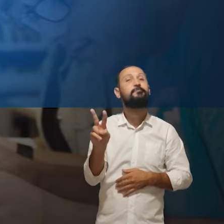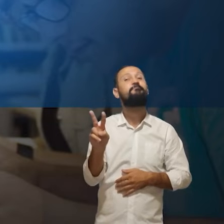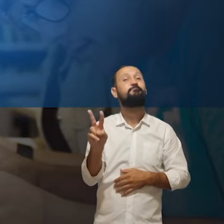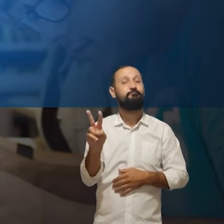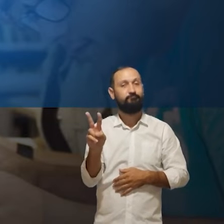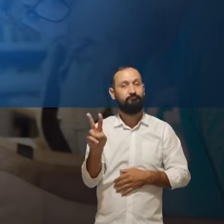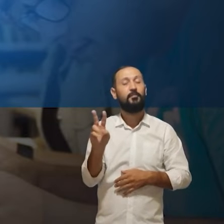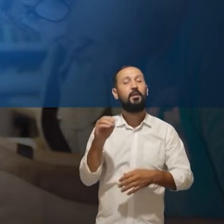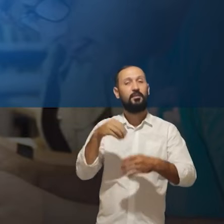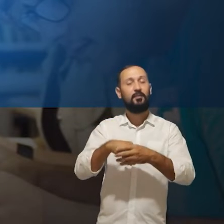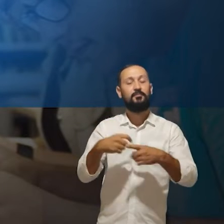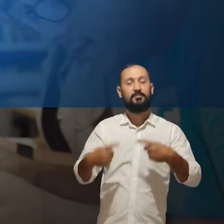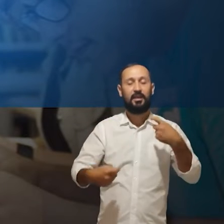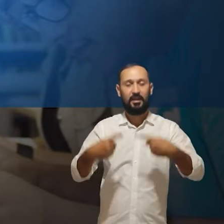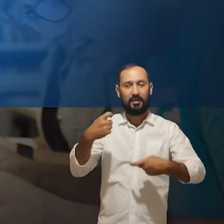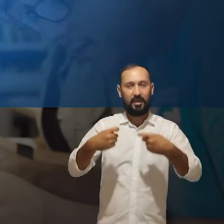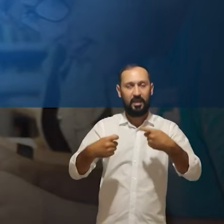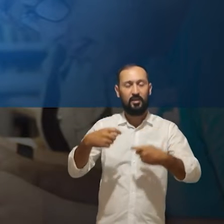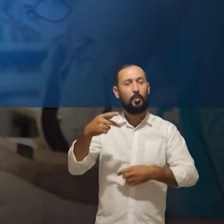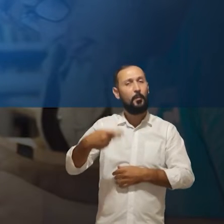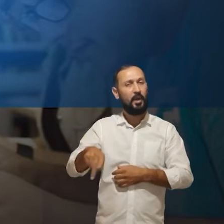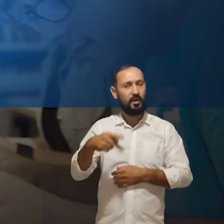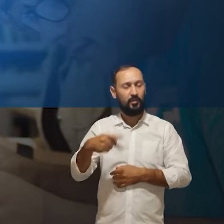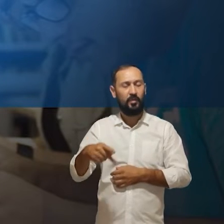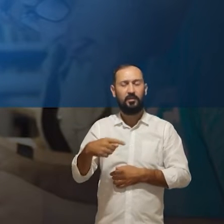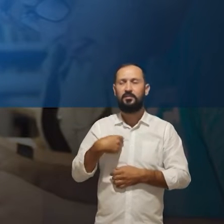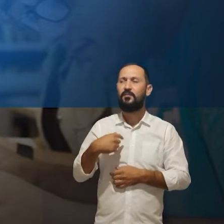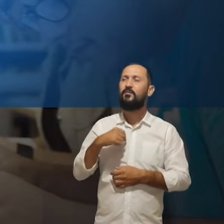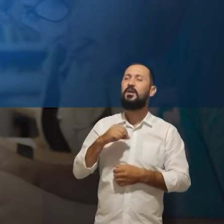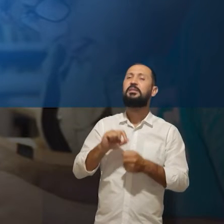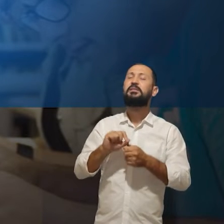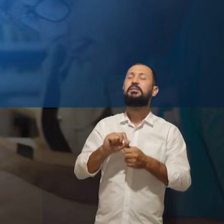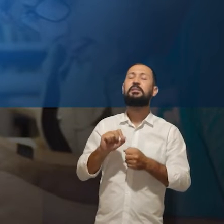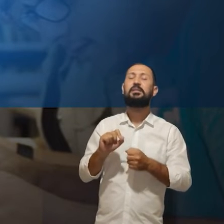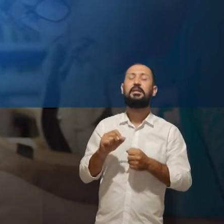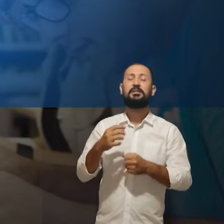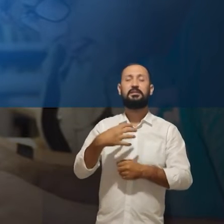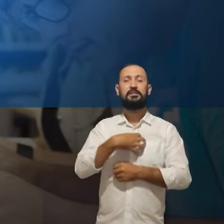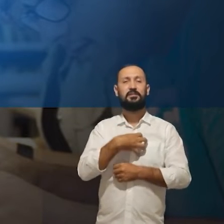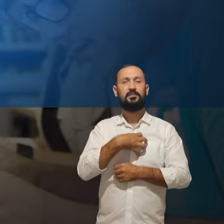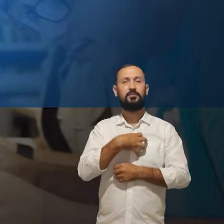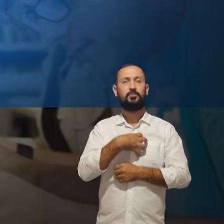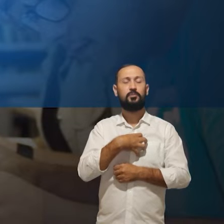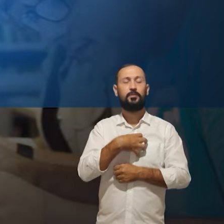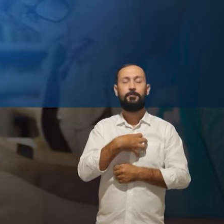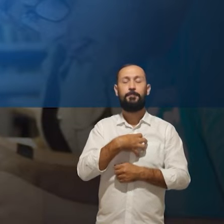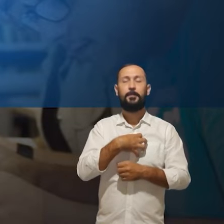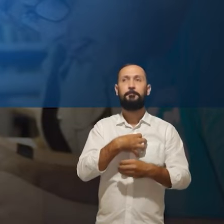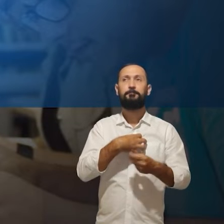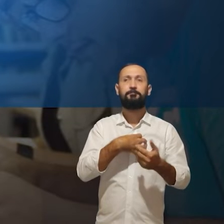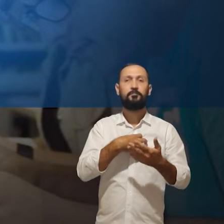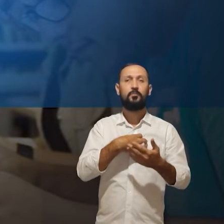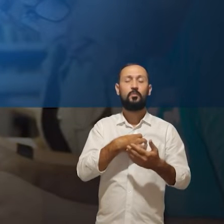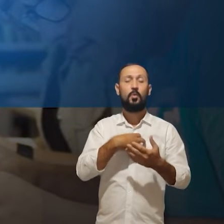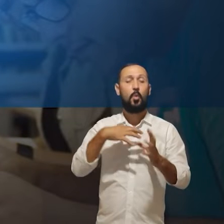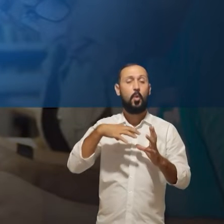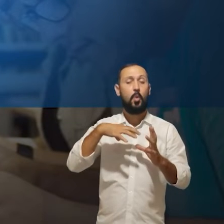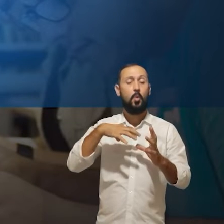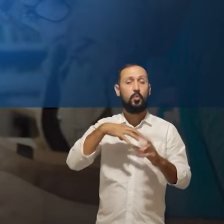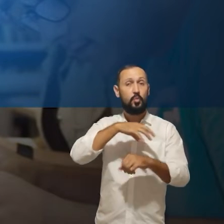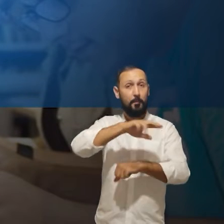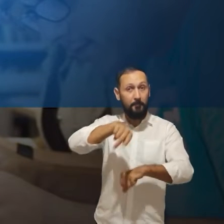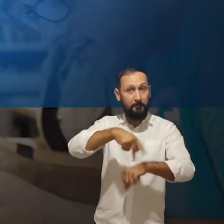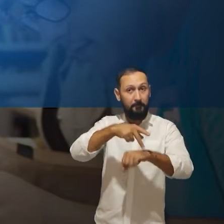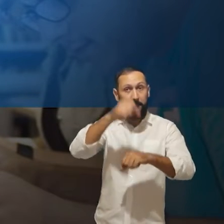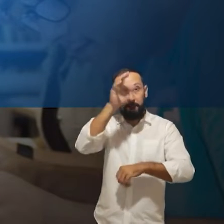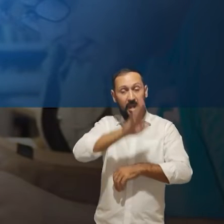vezes na Guerra do Paraguai, e isso fez com que ela se consagrasse a nível